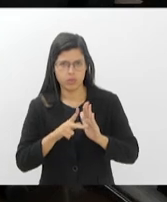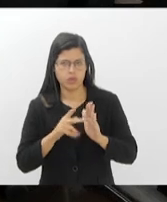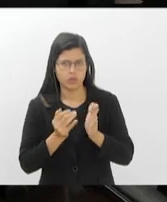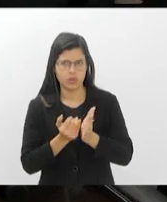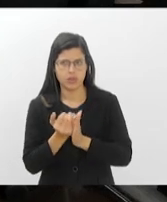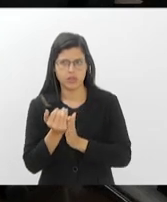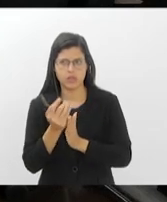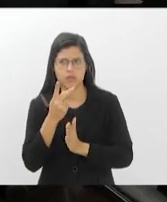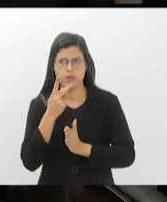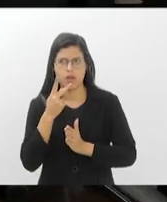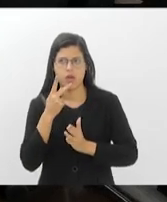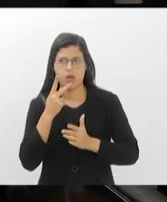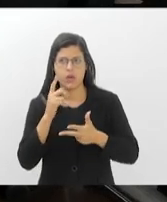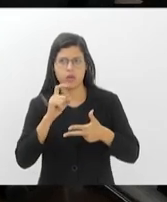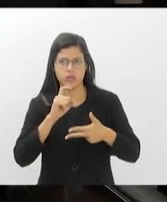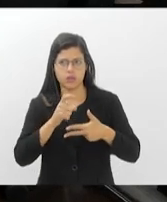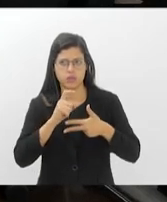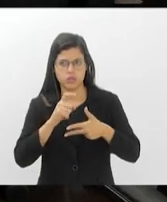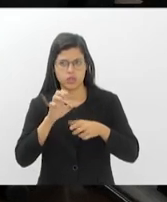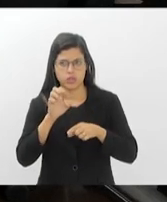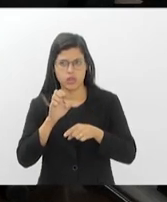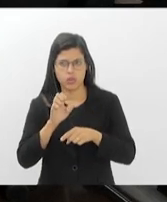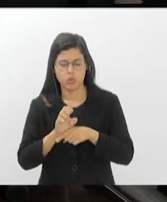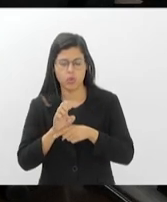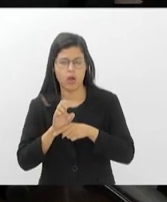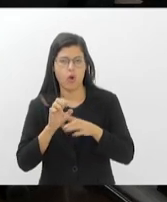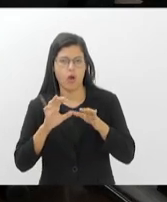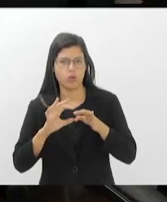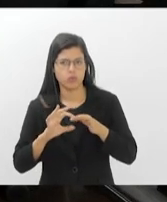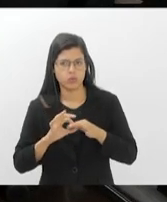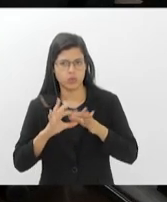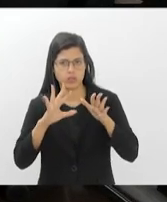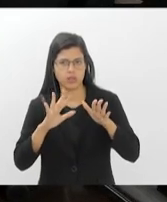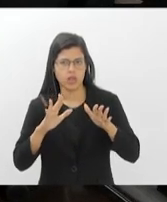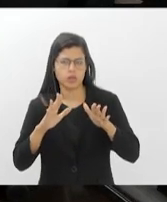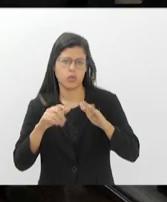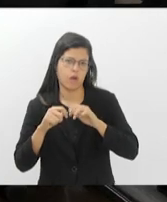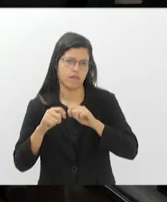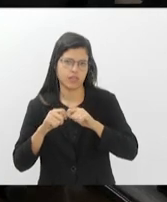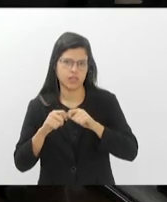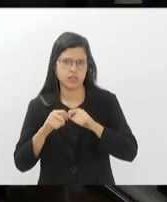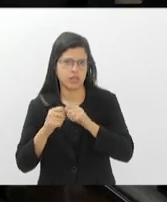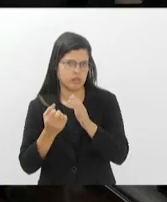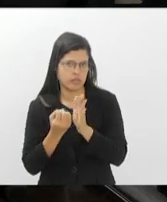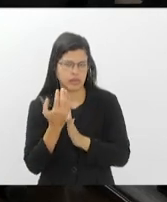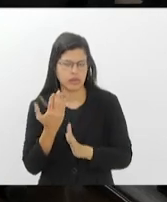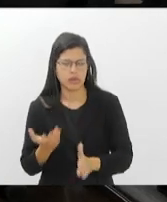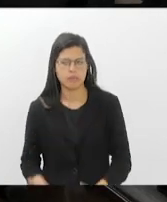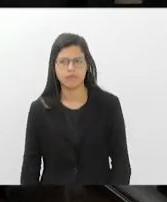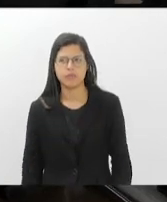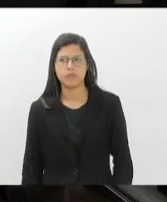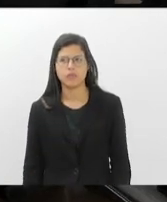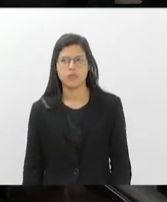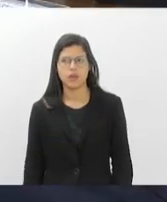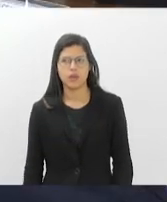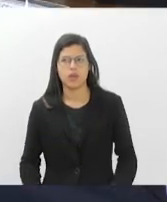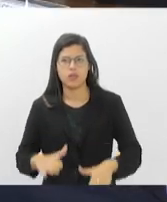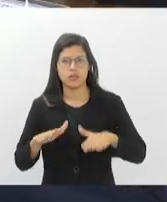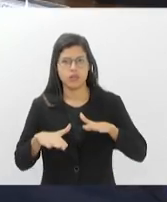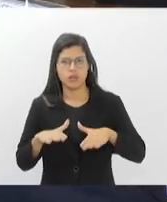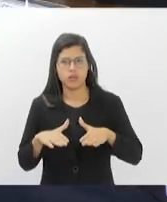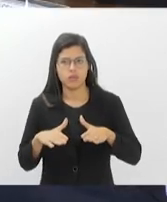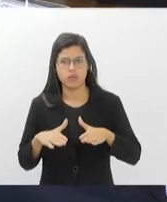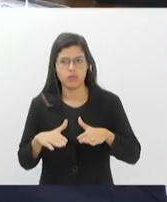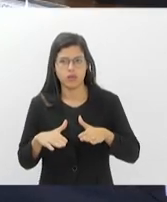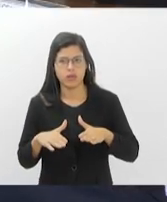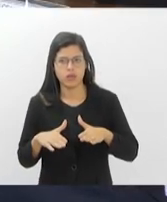Fala, fica o Executivo Estadual autorizado a promover. Talvez, seguindo a